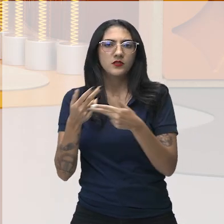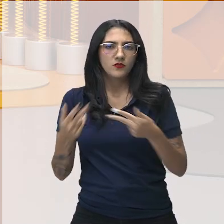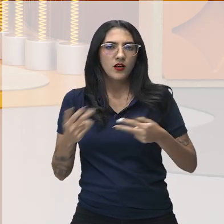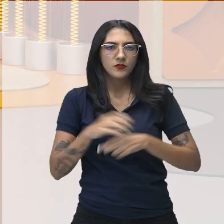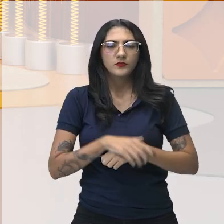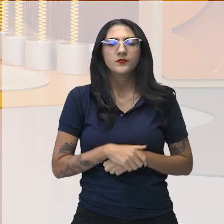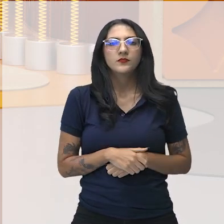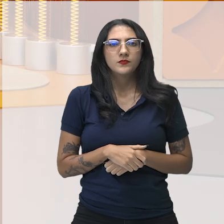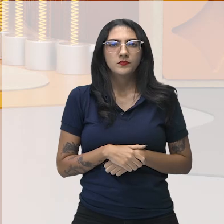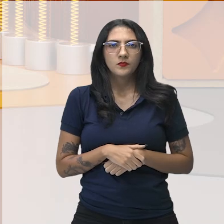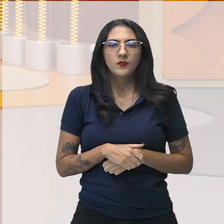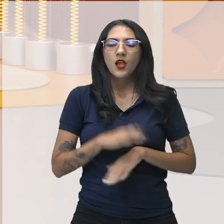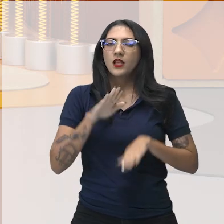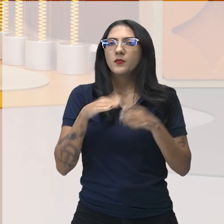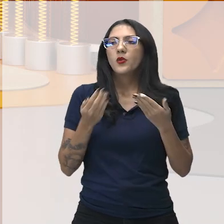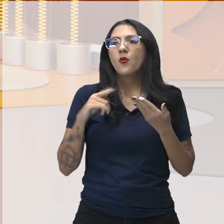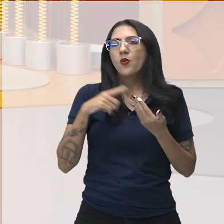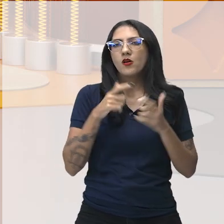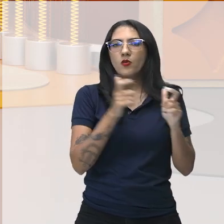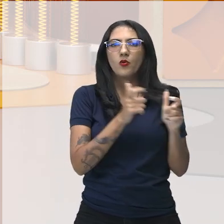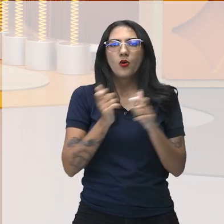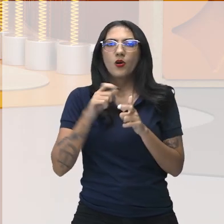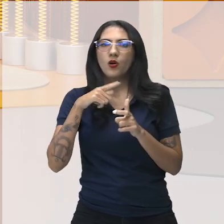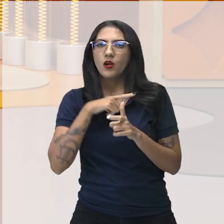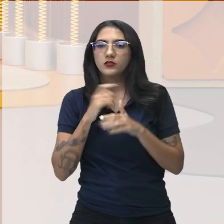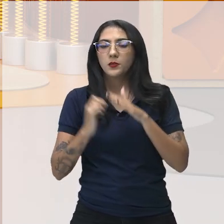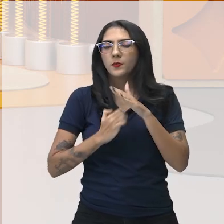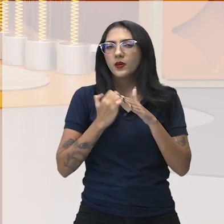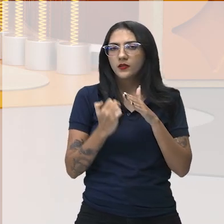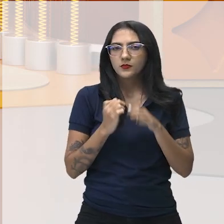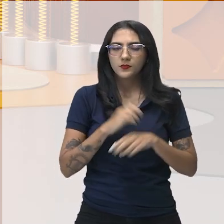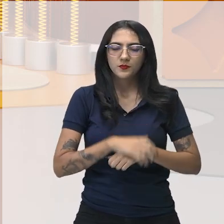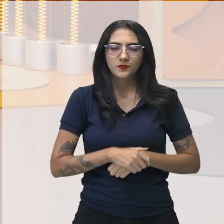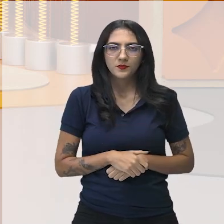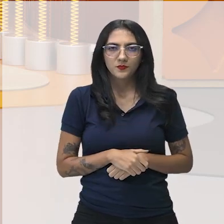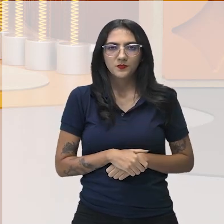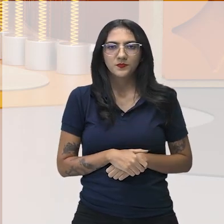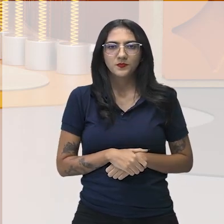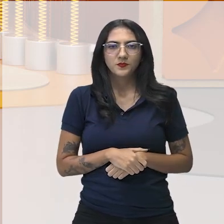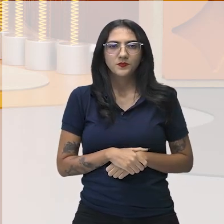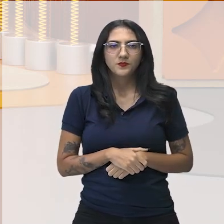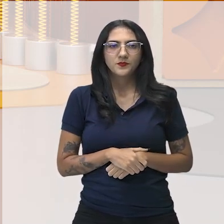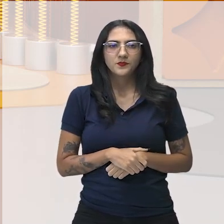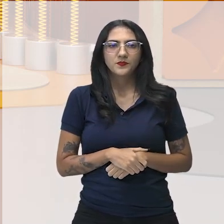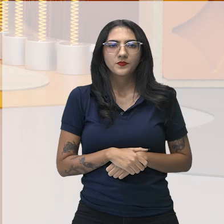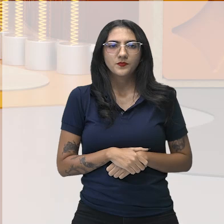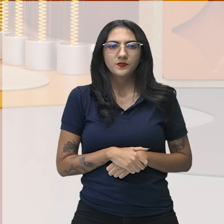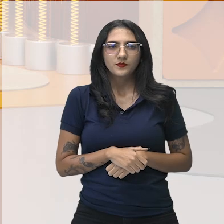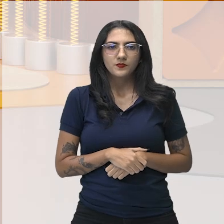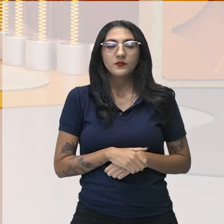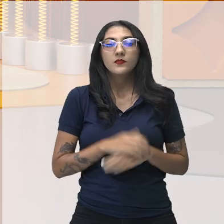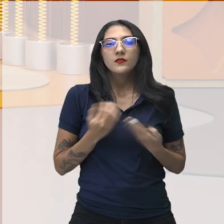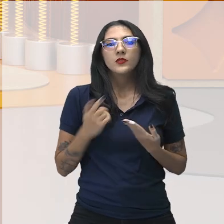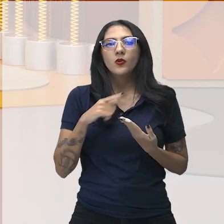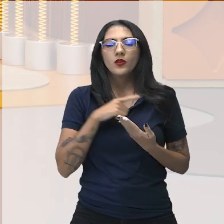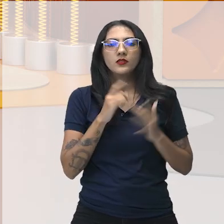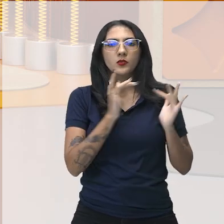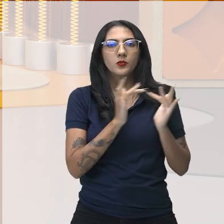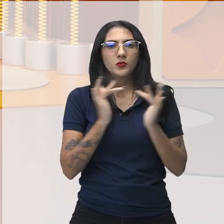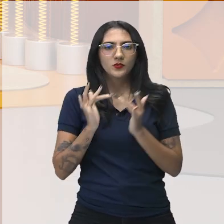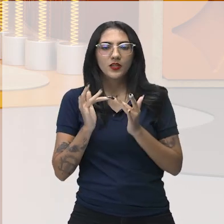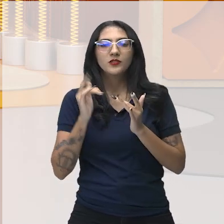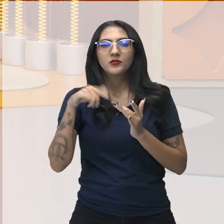áreas de atuação, né, essas transnacionais atuam? Acompanhe aqui comigo. Olha, entre as áreas de atuação